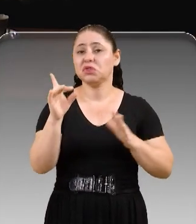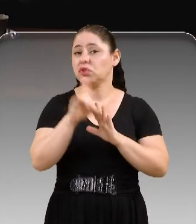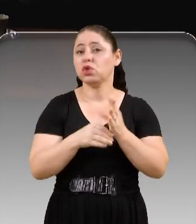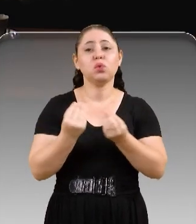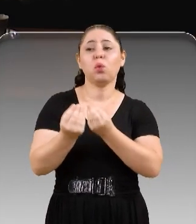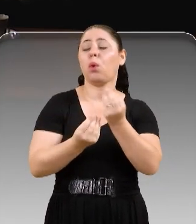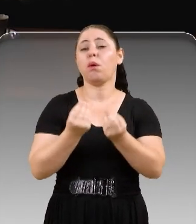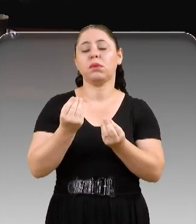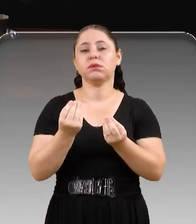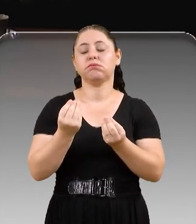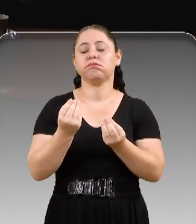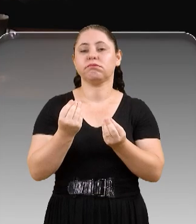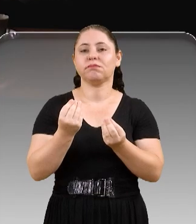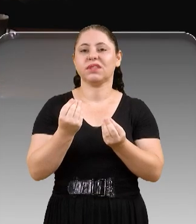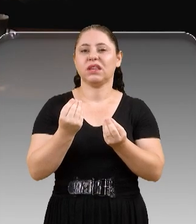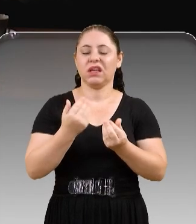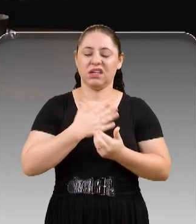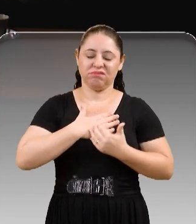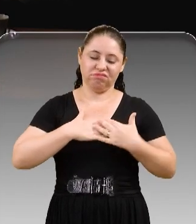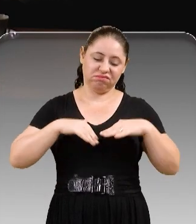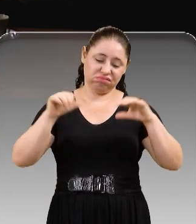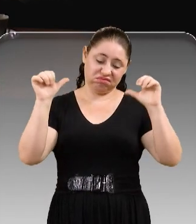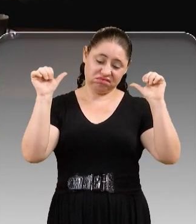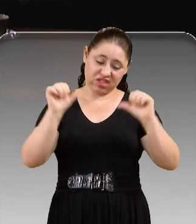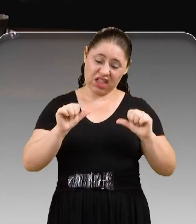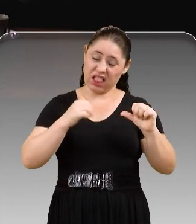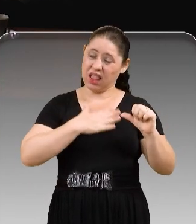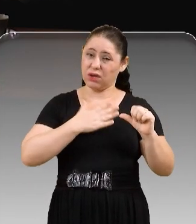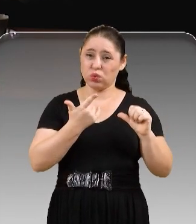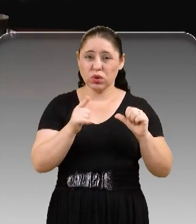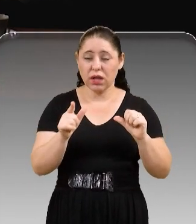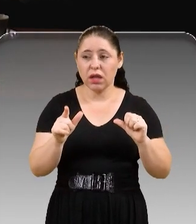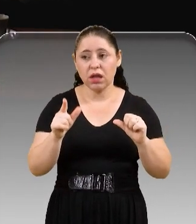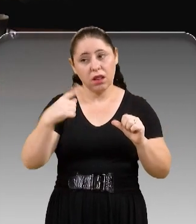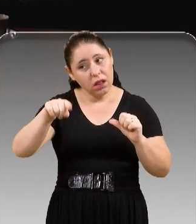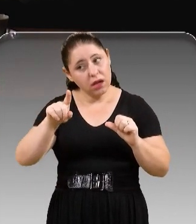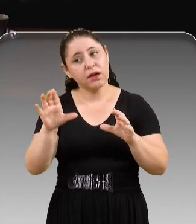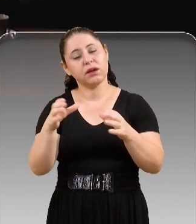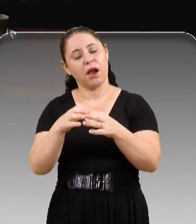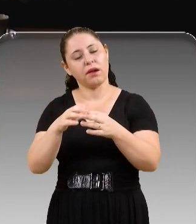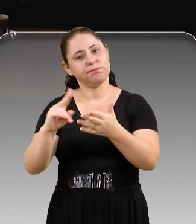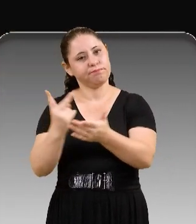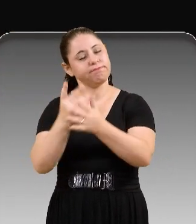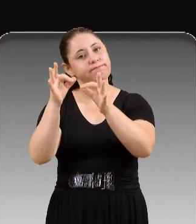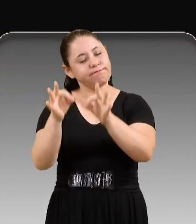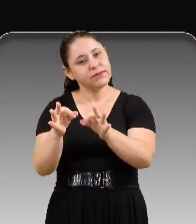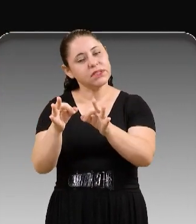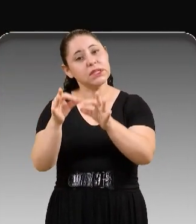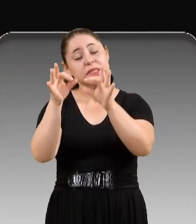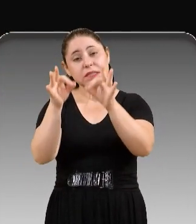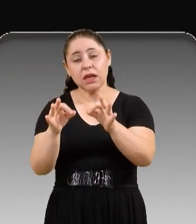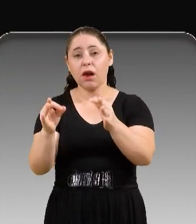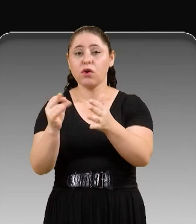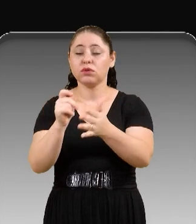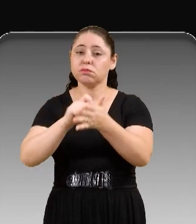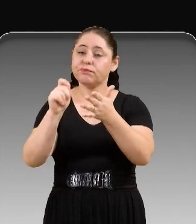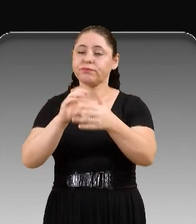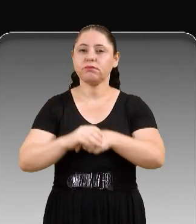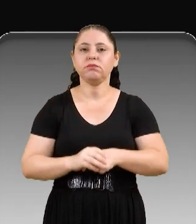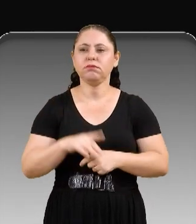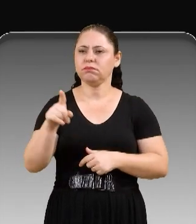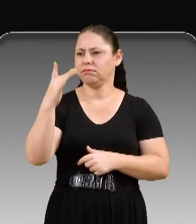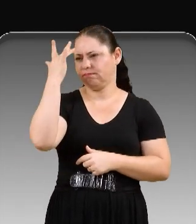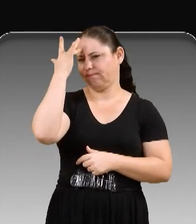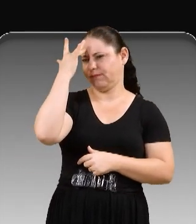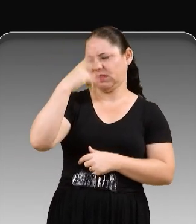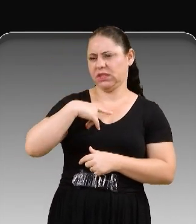por ele. E isso gera insatisfação, e essa insatisfação é que a gente pretende corrigir. E existe algo, na sua opinião,